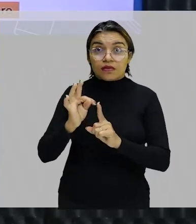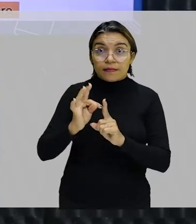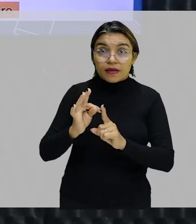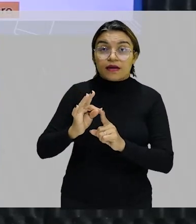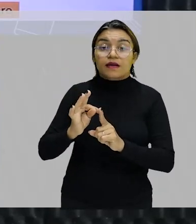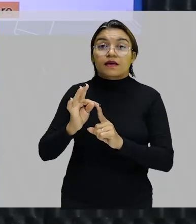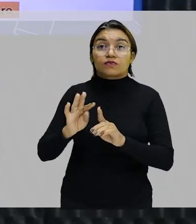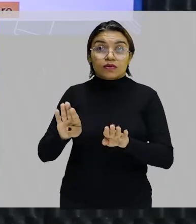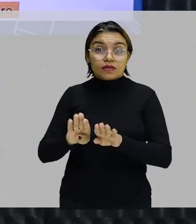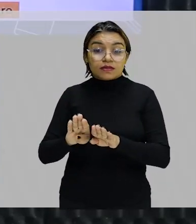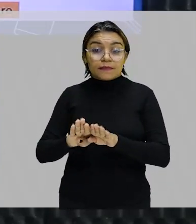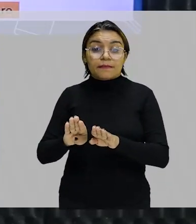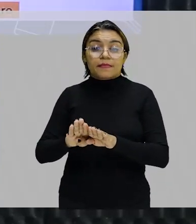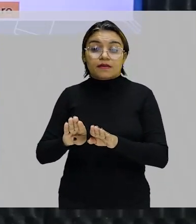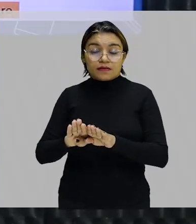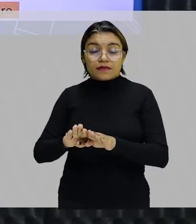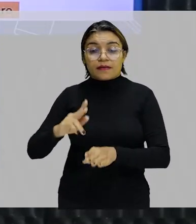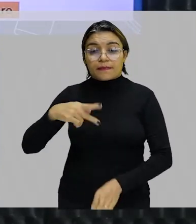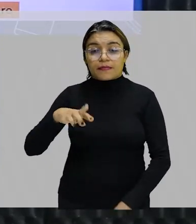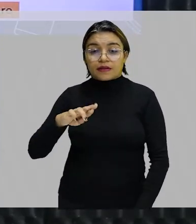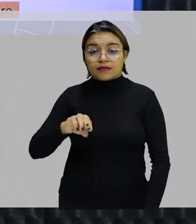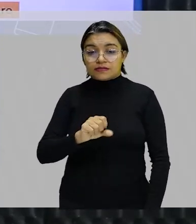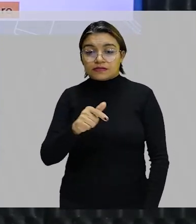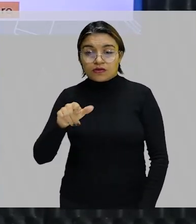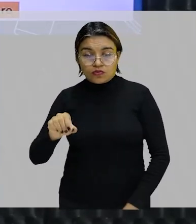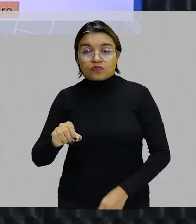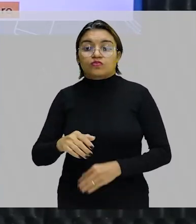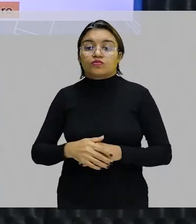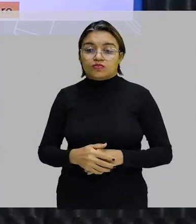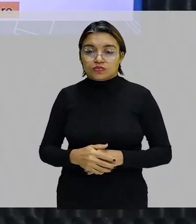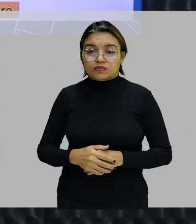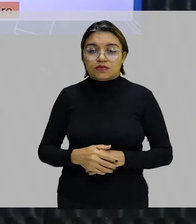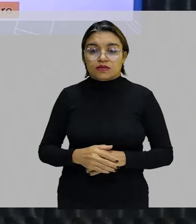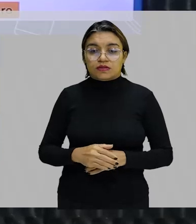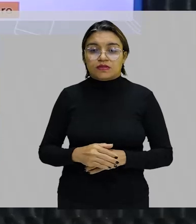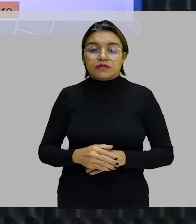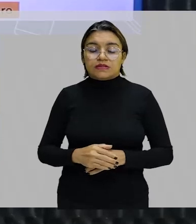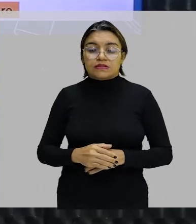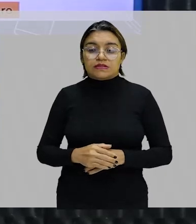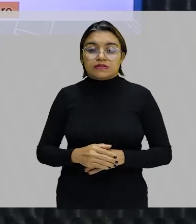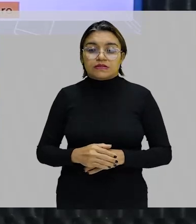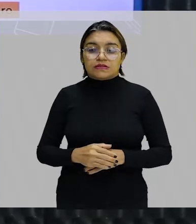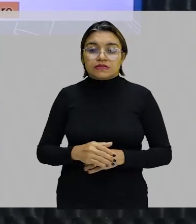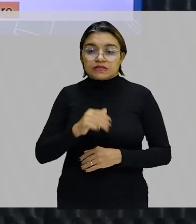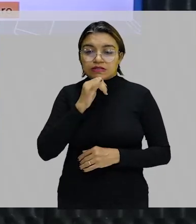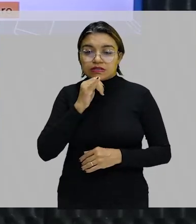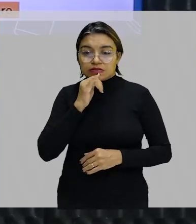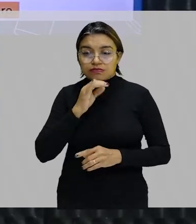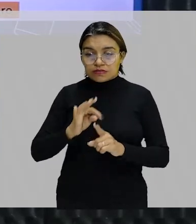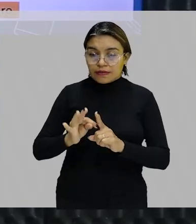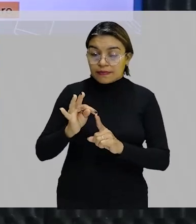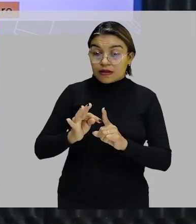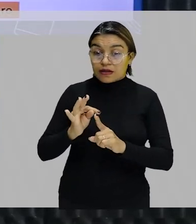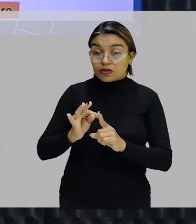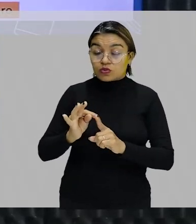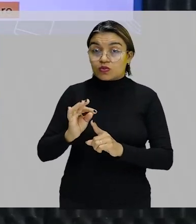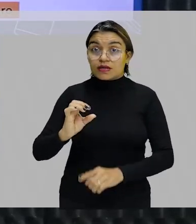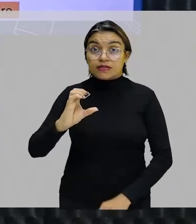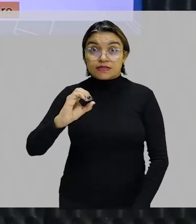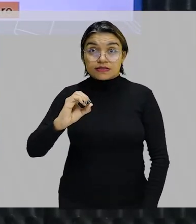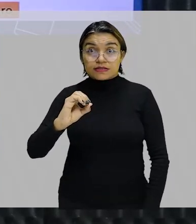na CNTP, certo? Temperatura de 0 graus Celsius e pressão de 1 atm. Então, nós vamos ter o